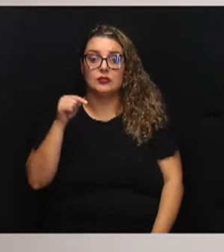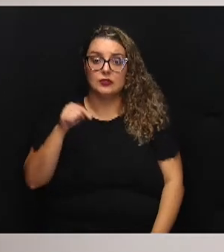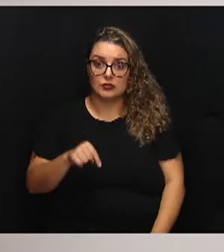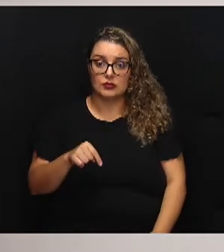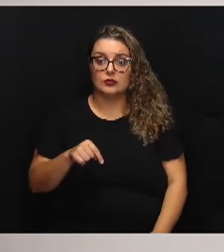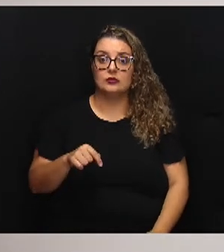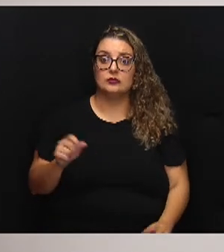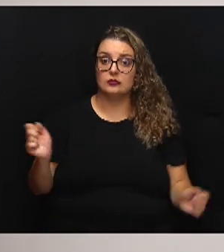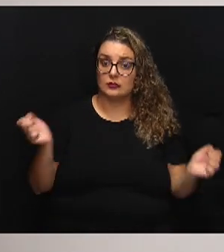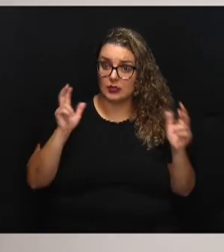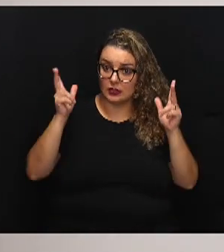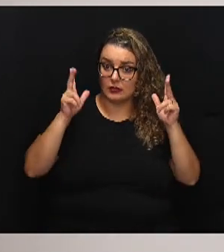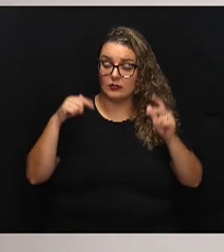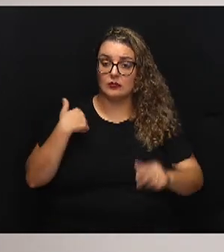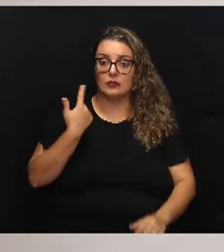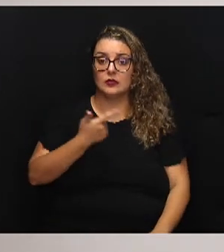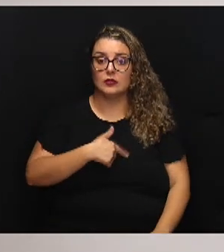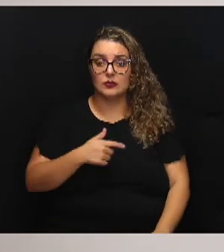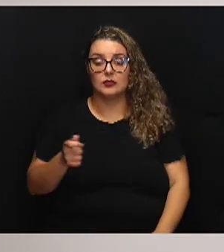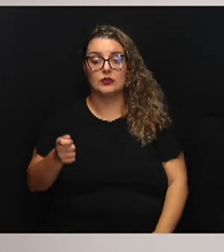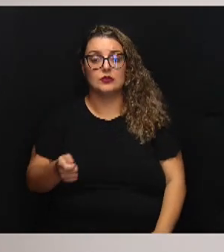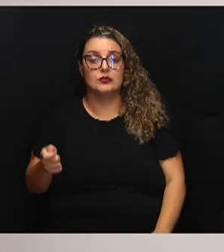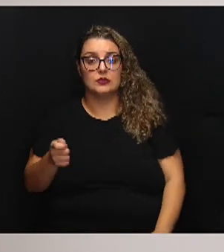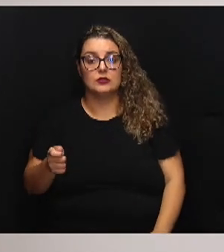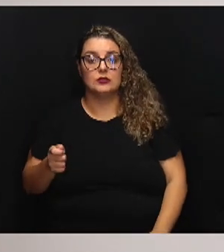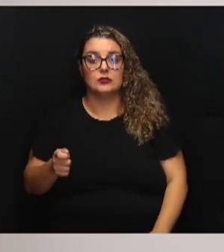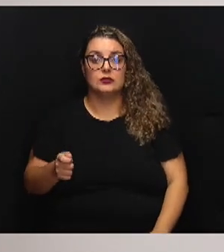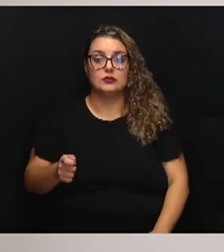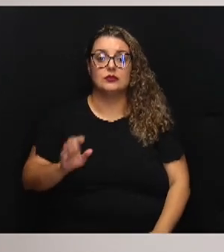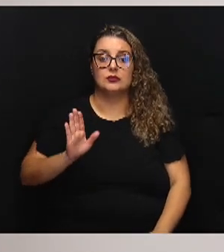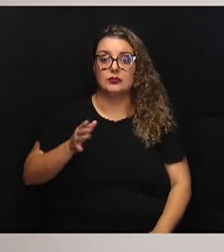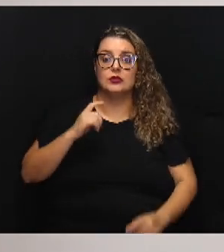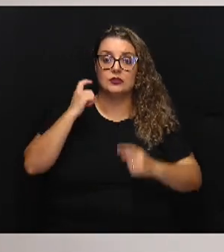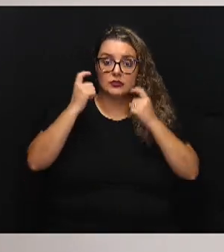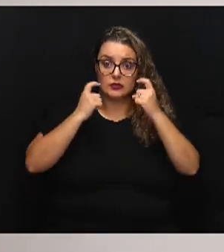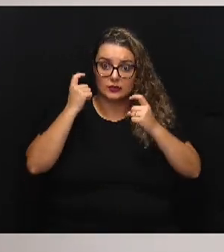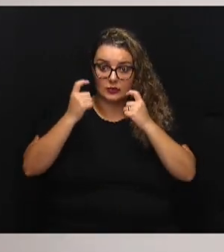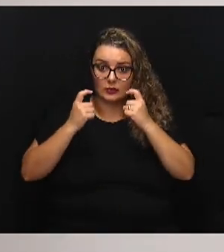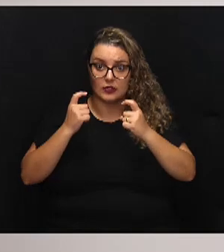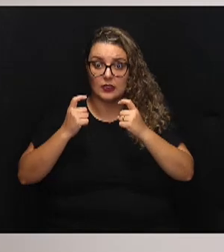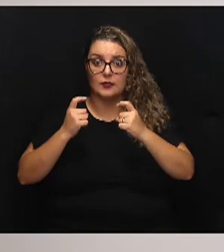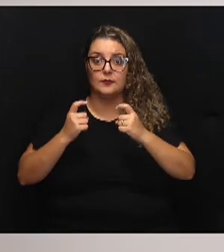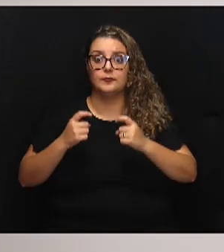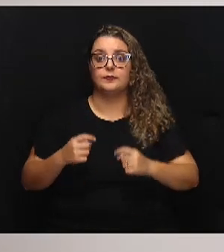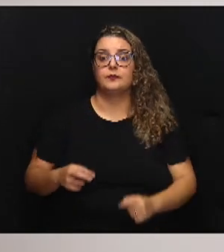acendeu uma luz para os associados, que muitos deles já estão se preocupando,